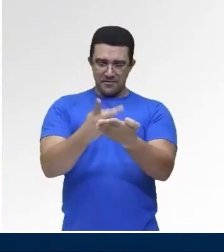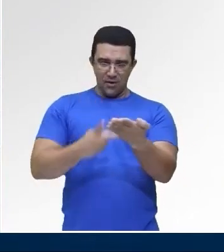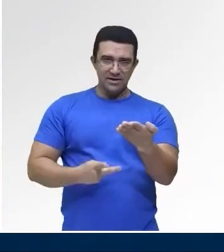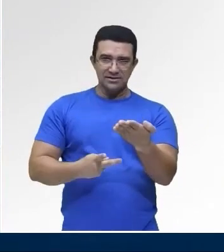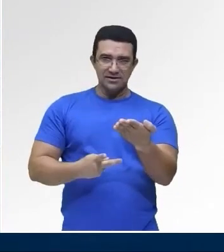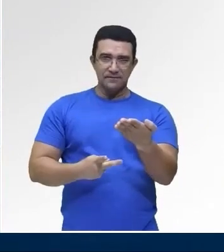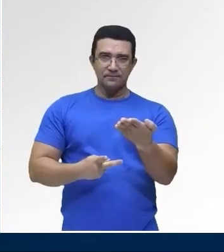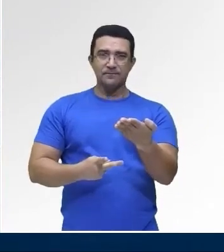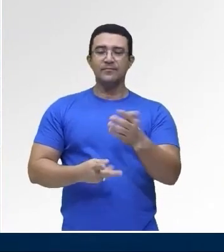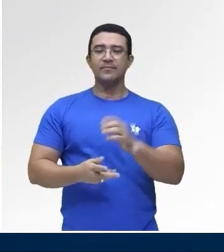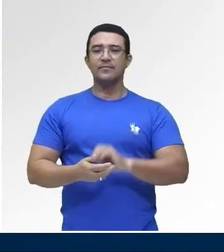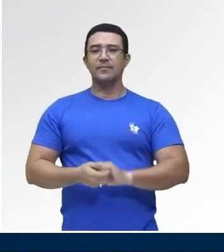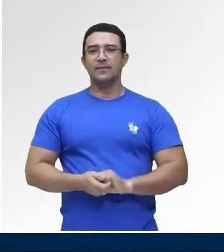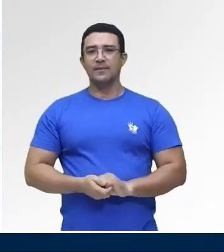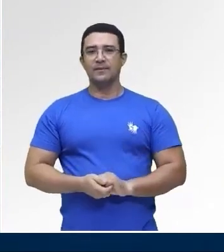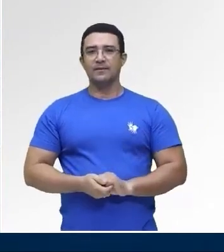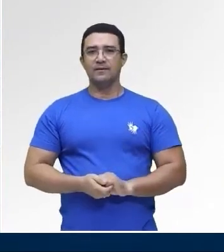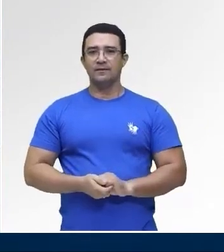Marisa Montes, né?